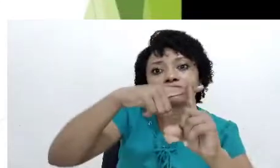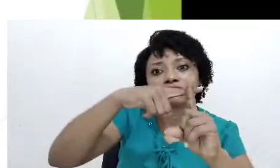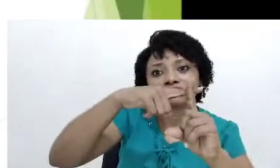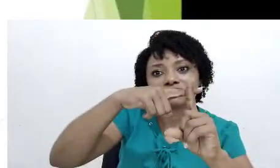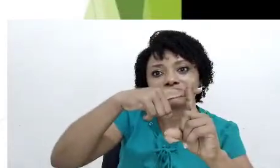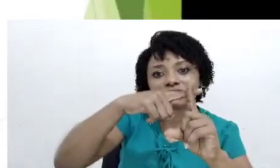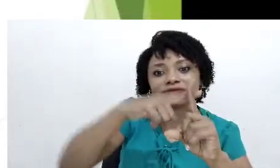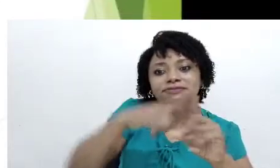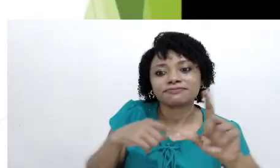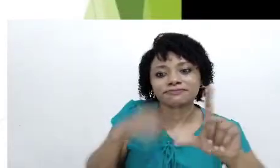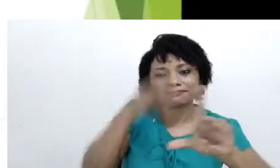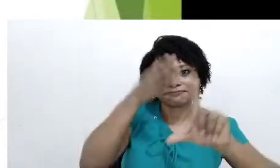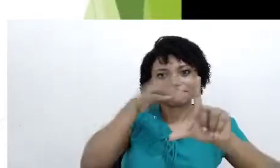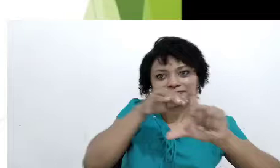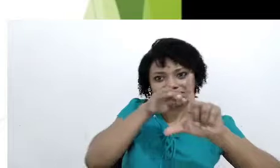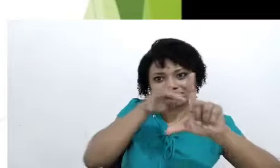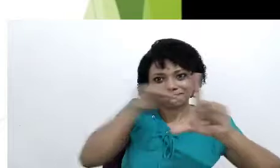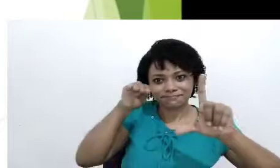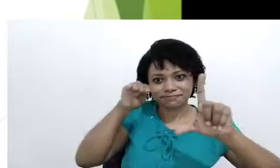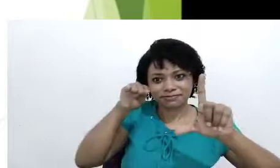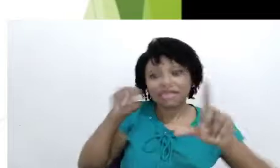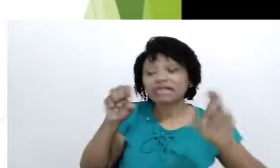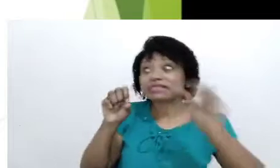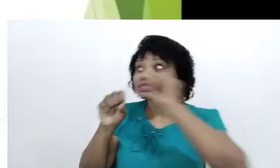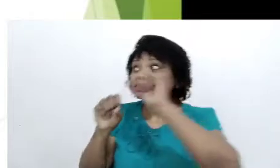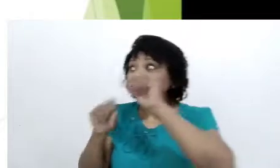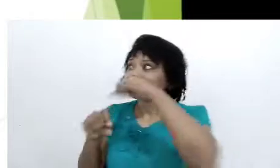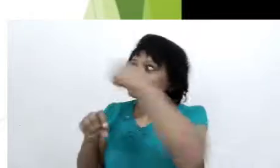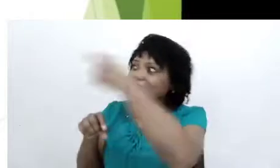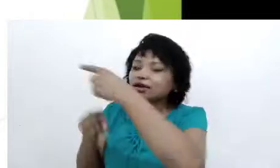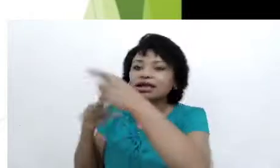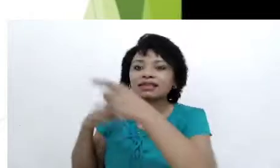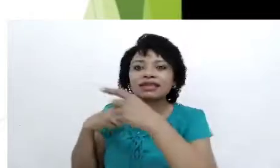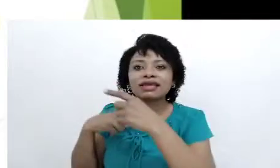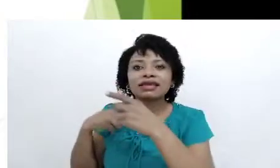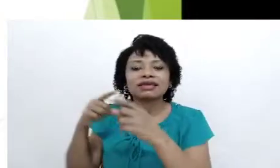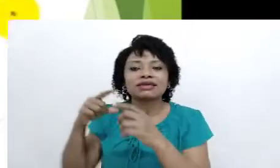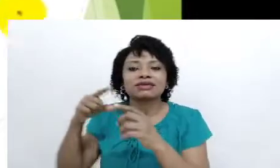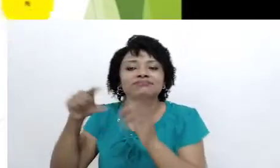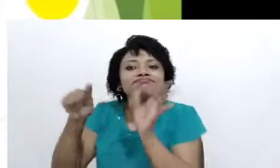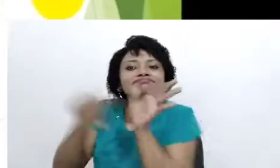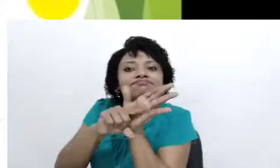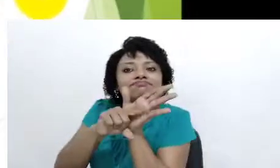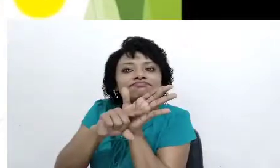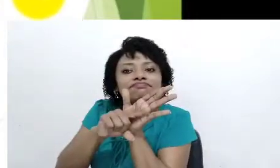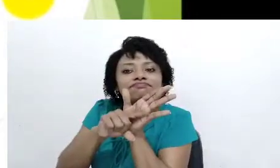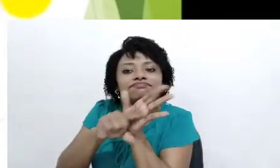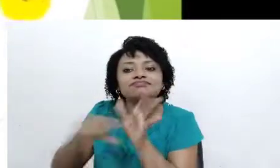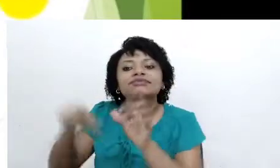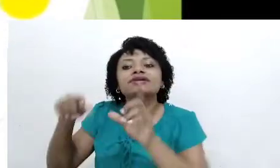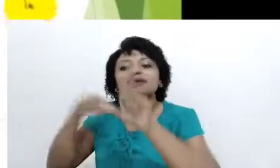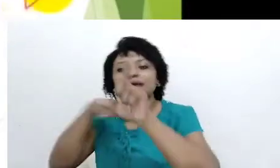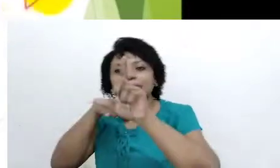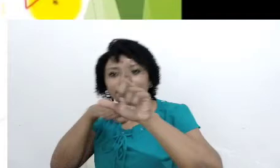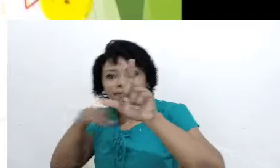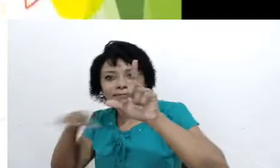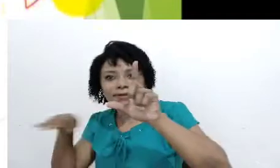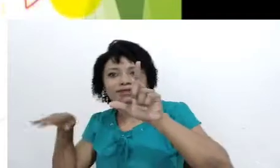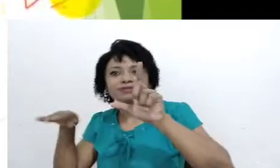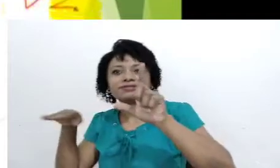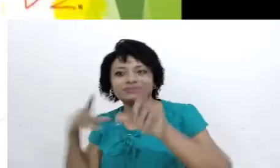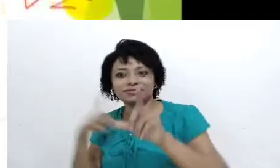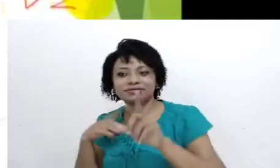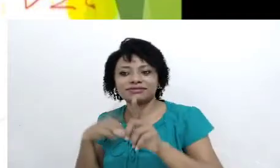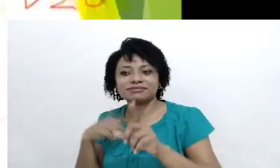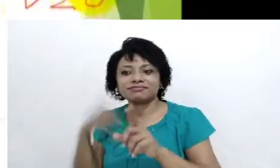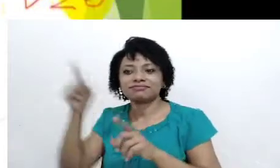a velocidade for positiva, a gente tem um gráfico acima do eixo dos tempos. Se a